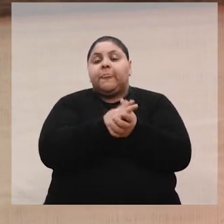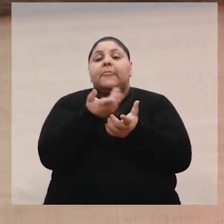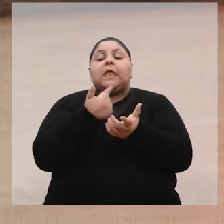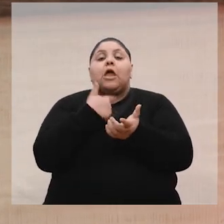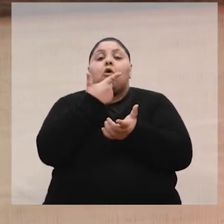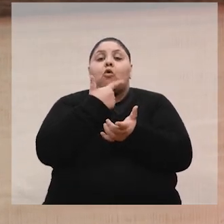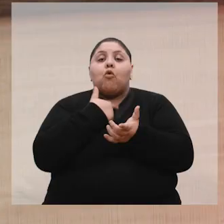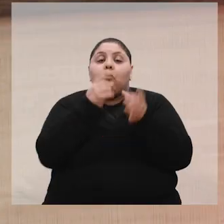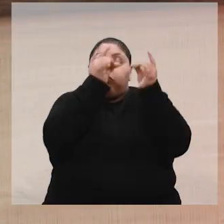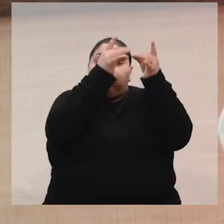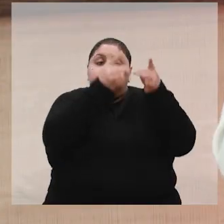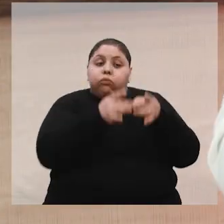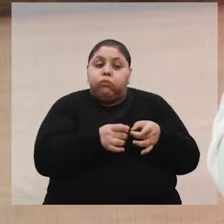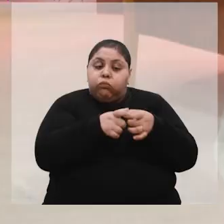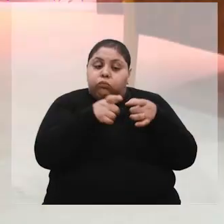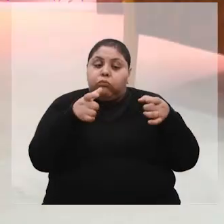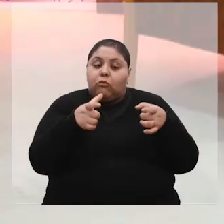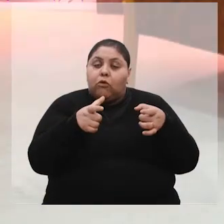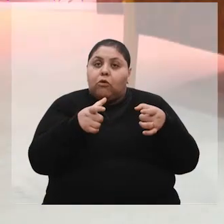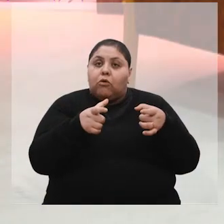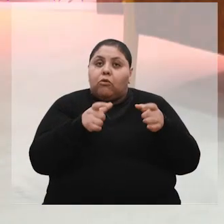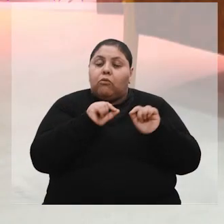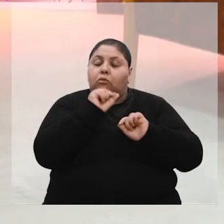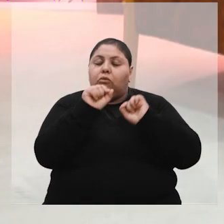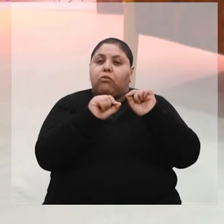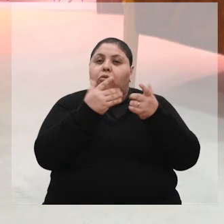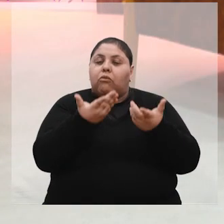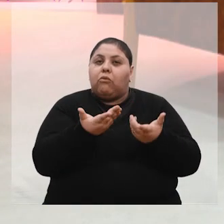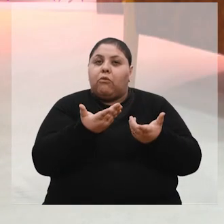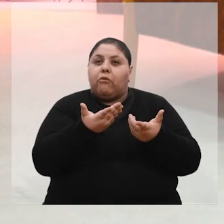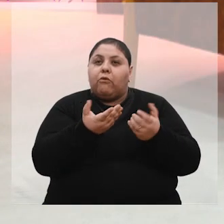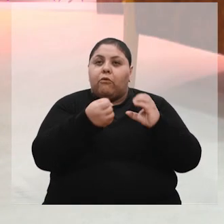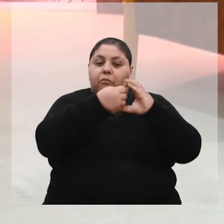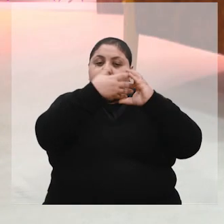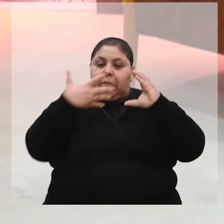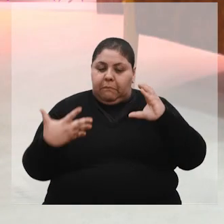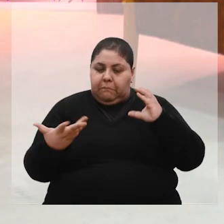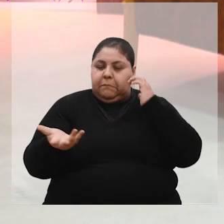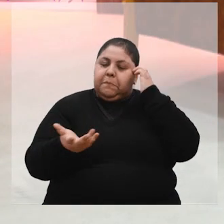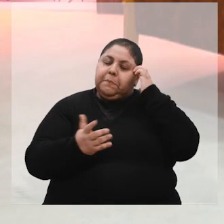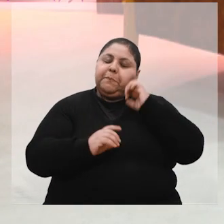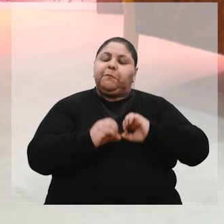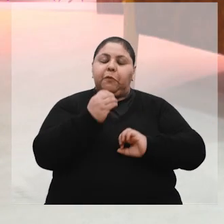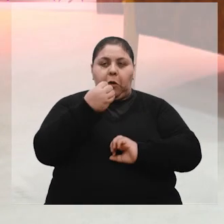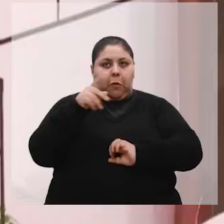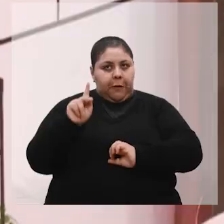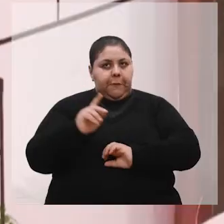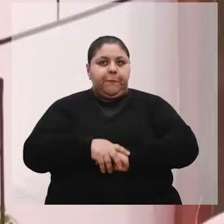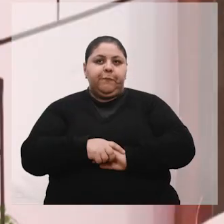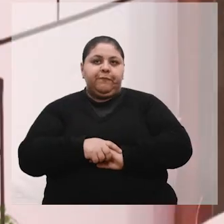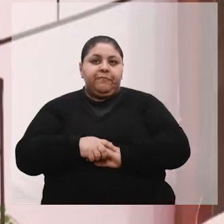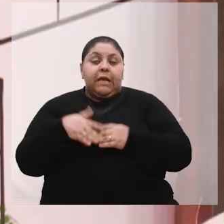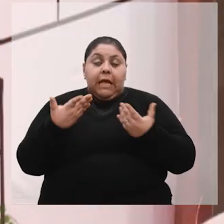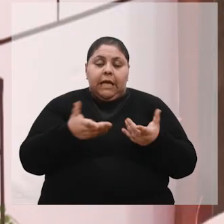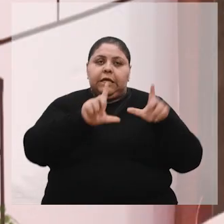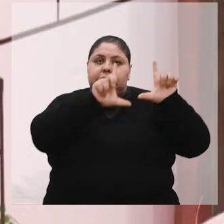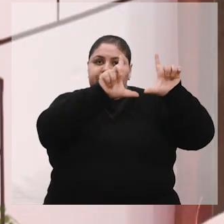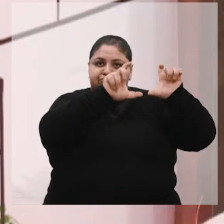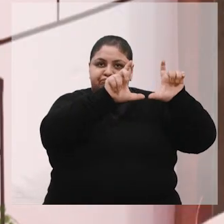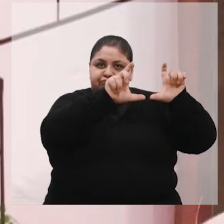também de um detalhamento maior teu a respeito dessas caracterizações. Ok. Essas